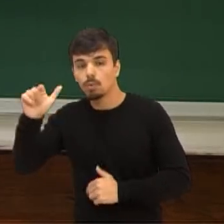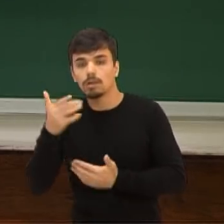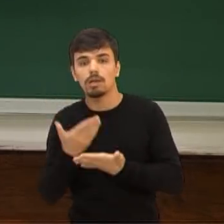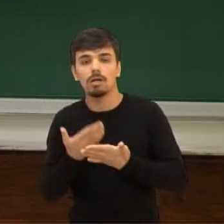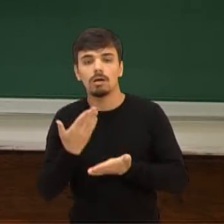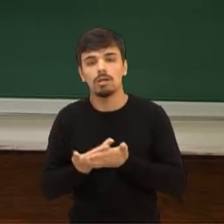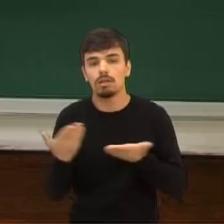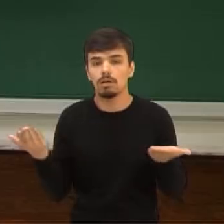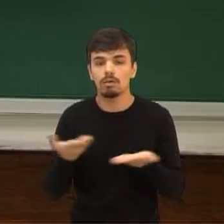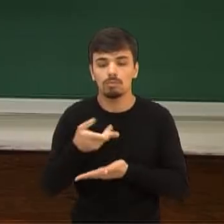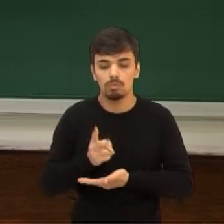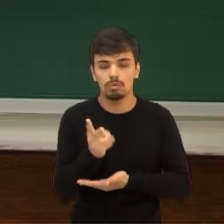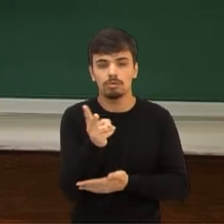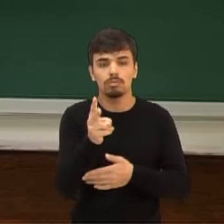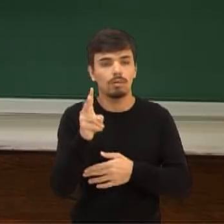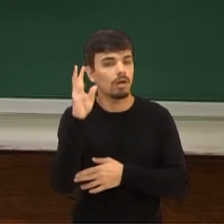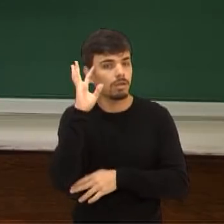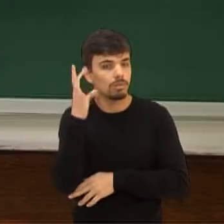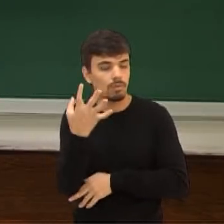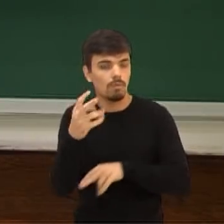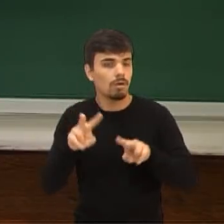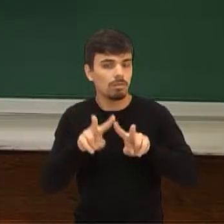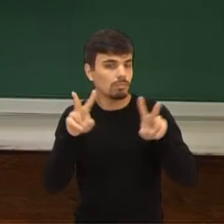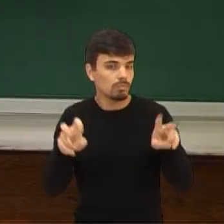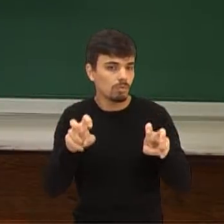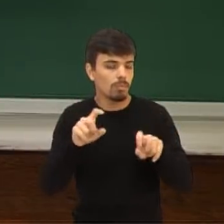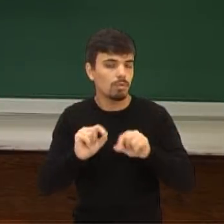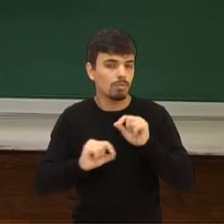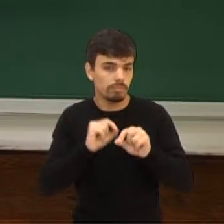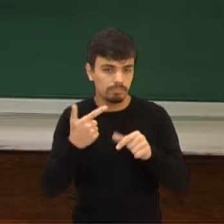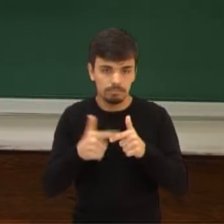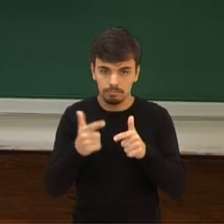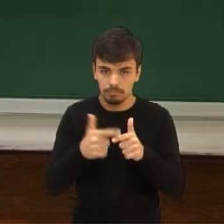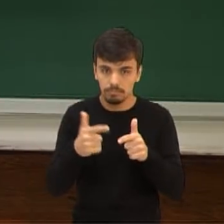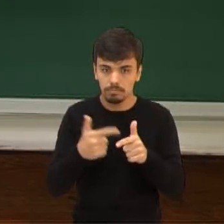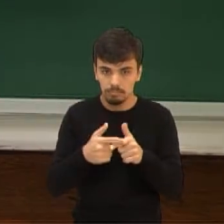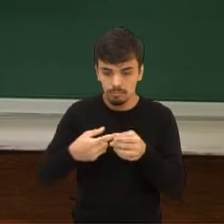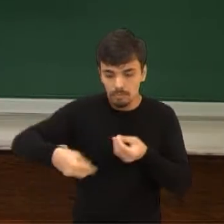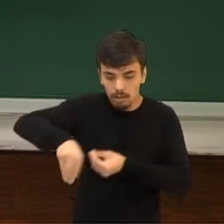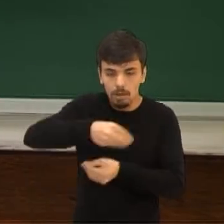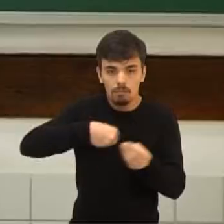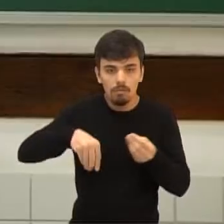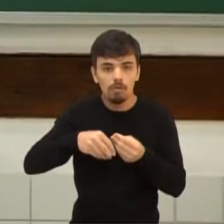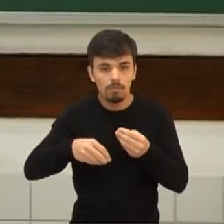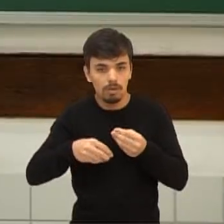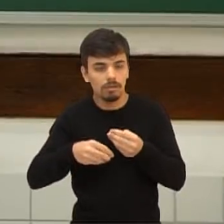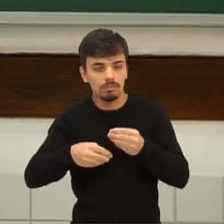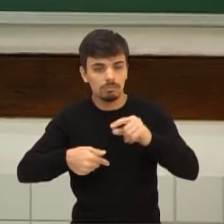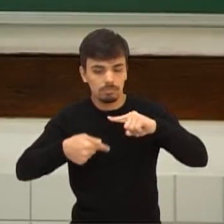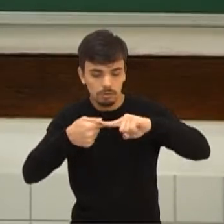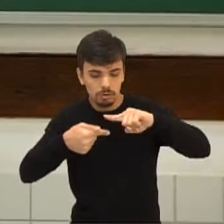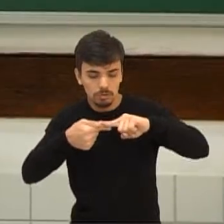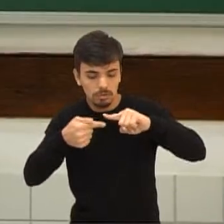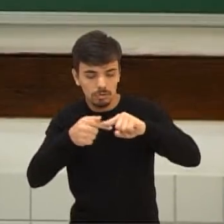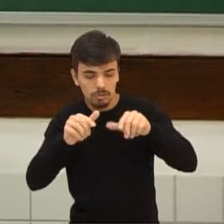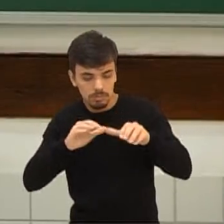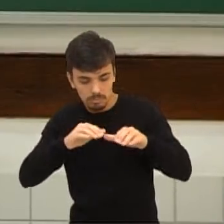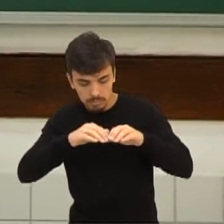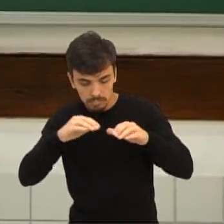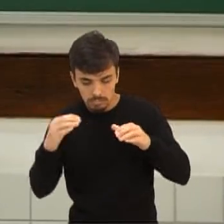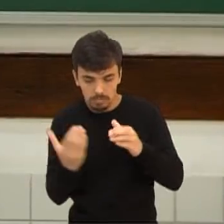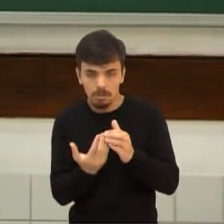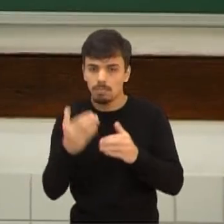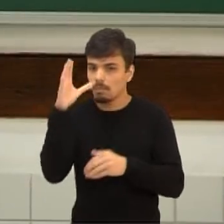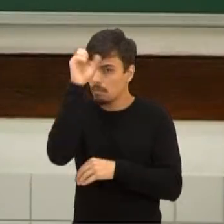vamos continuar resolvendo problemas envolvendo os sólidos geométricos. Por quê, prof? Para aprender cada